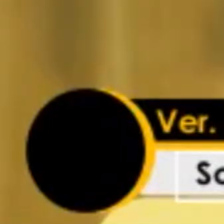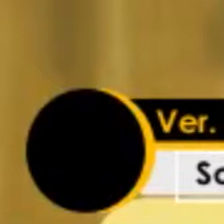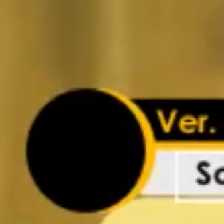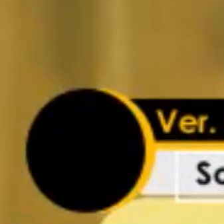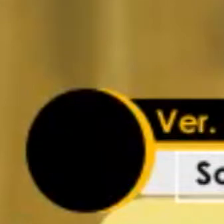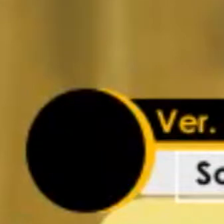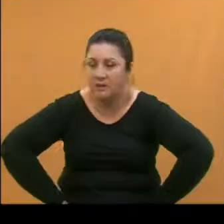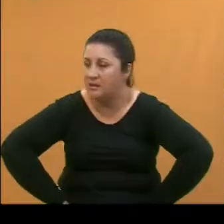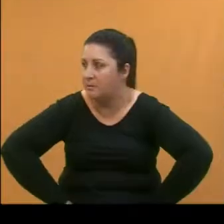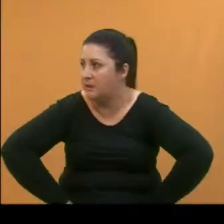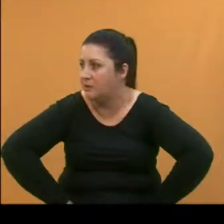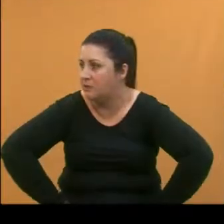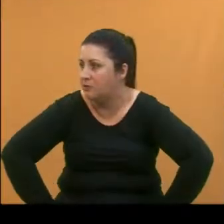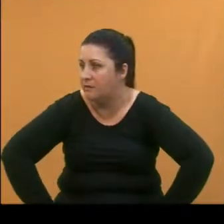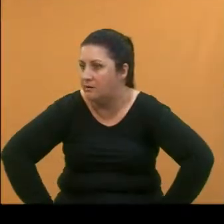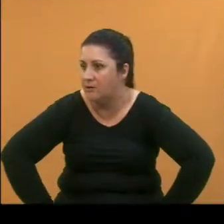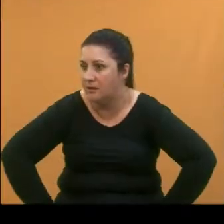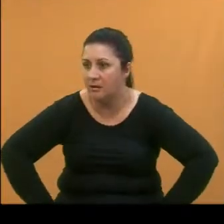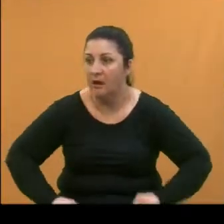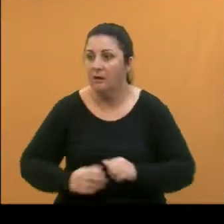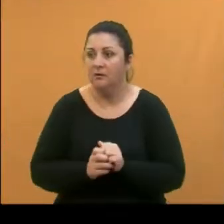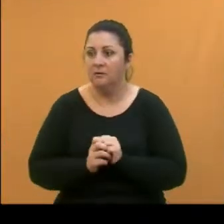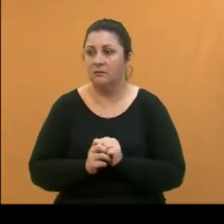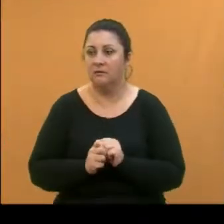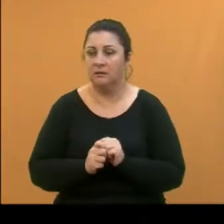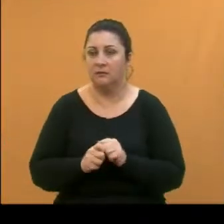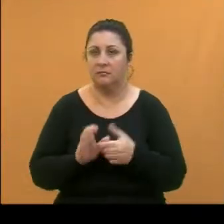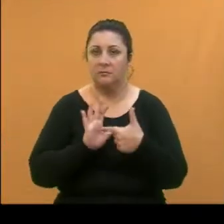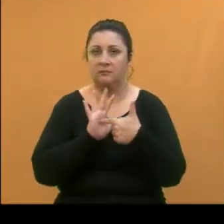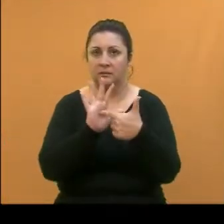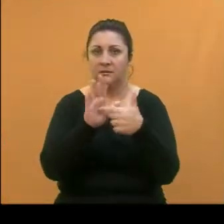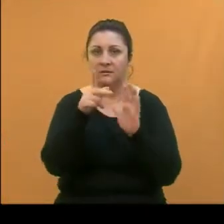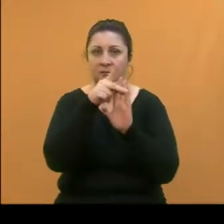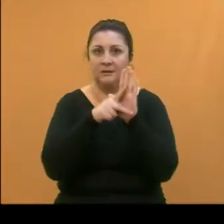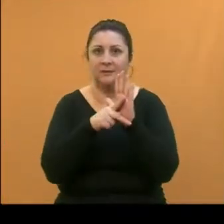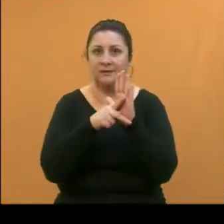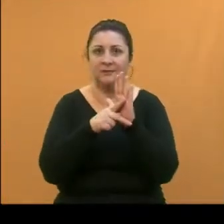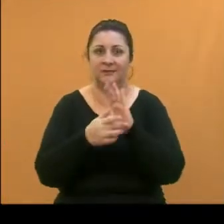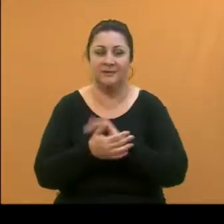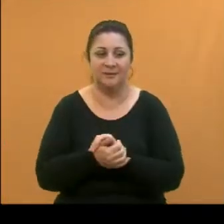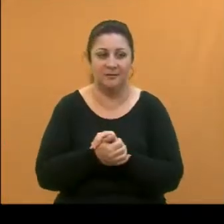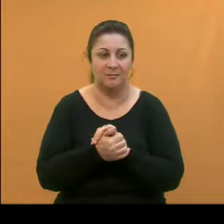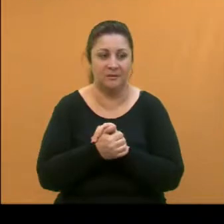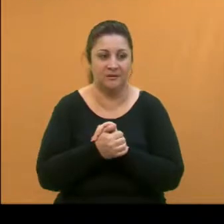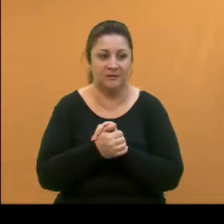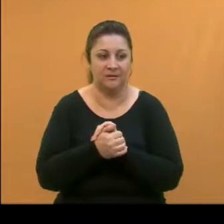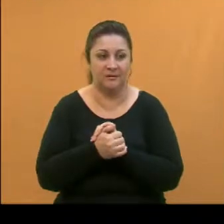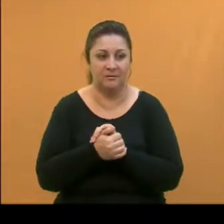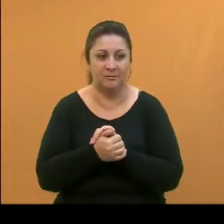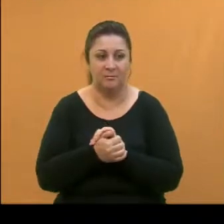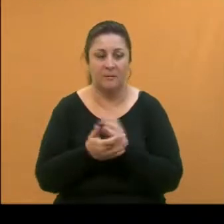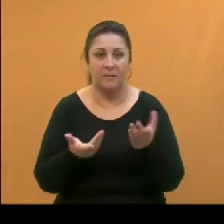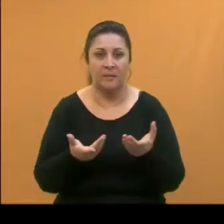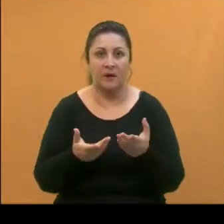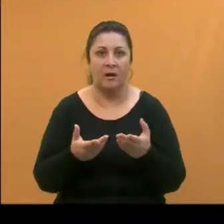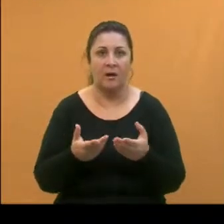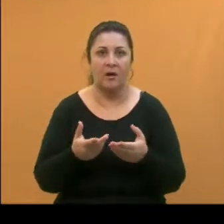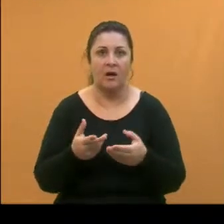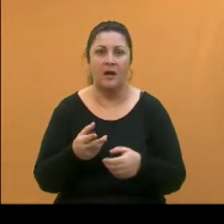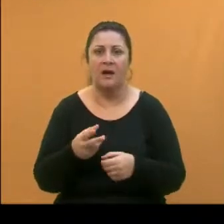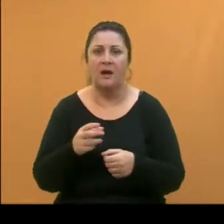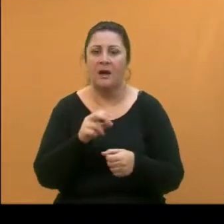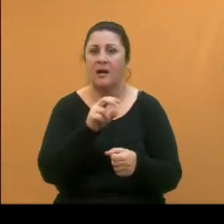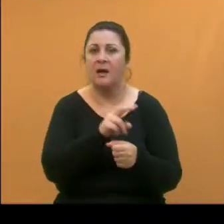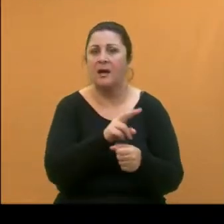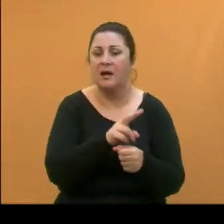posição, aos projetos apresentados aqui pelo prefeito Isaías na criação dos cargos na área da educação, na área